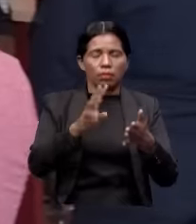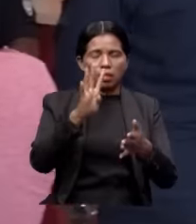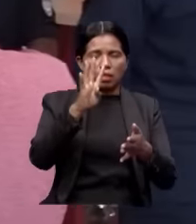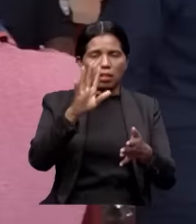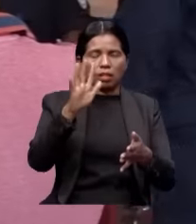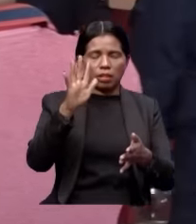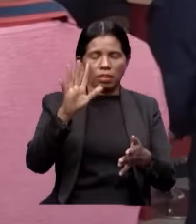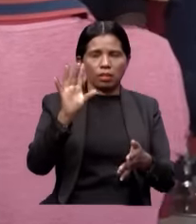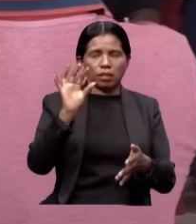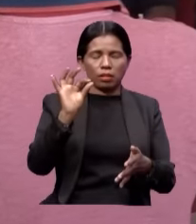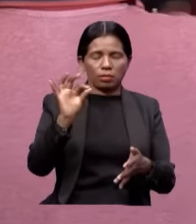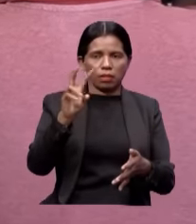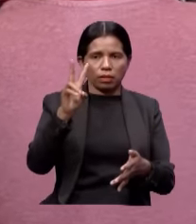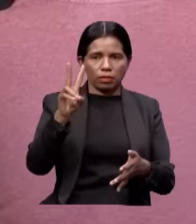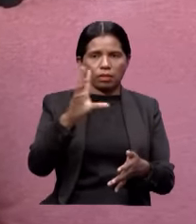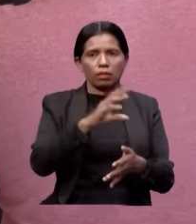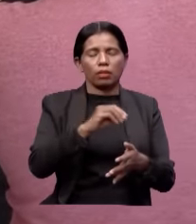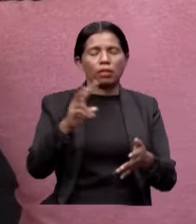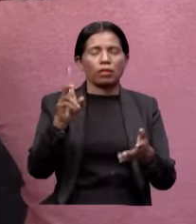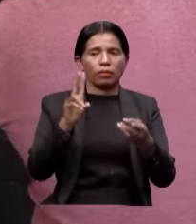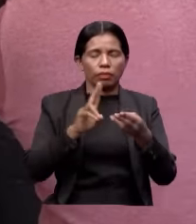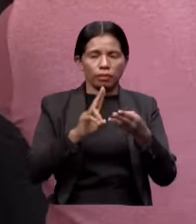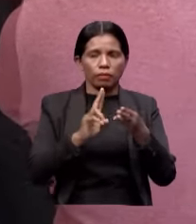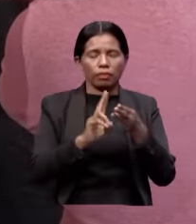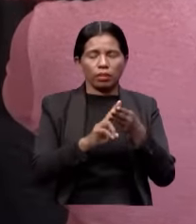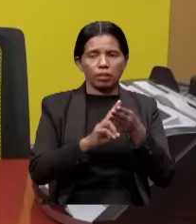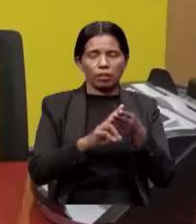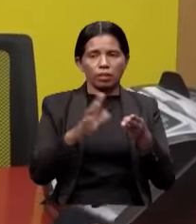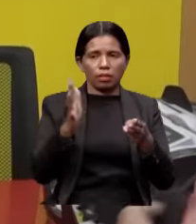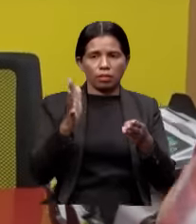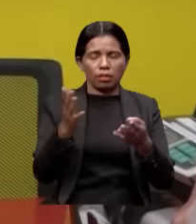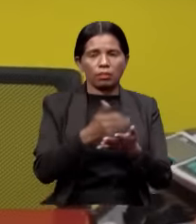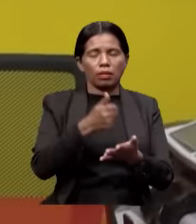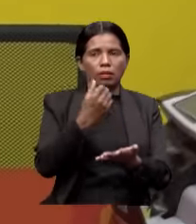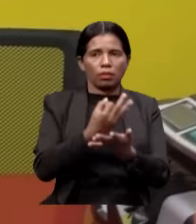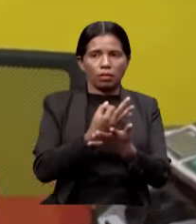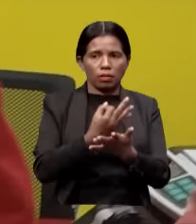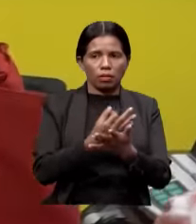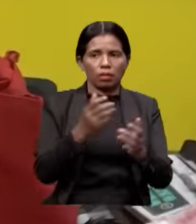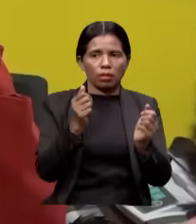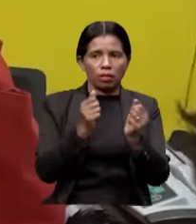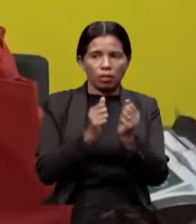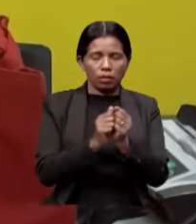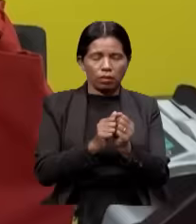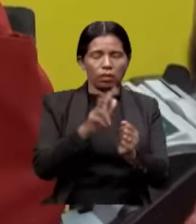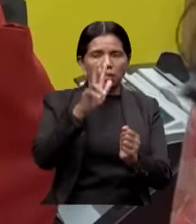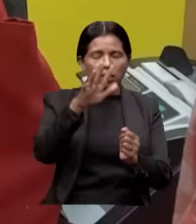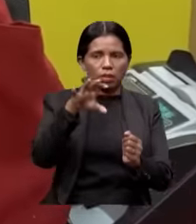Lima Cia Rua, vezes Lima Nulo, Niamanan Ossan Dólar Americano, Rihun